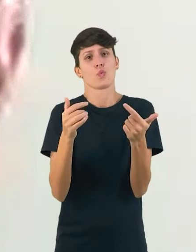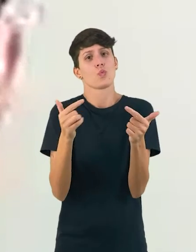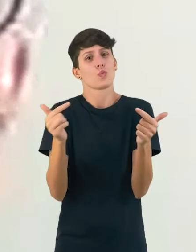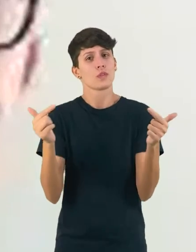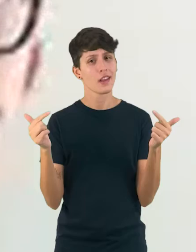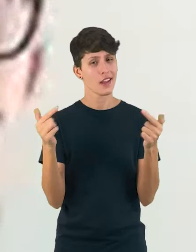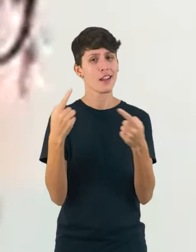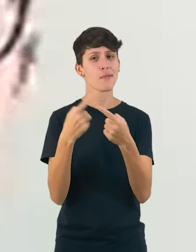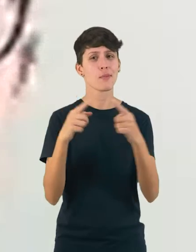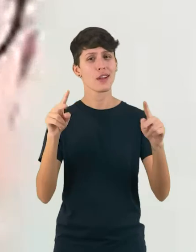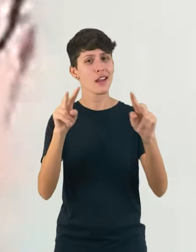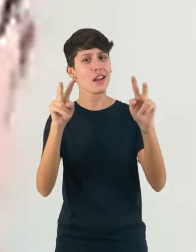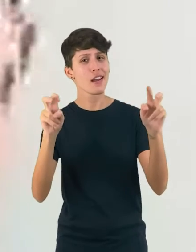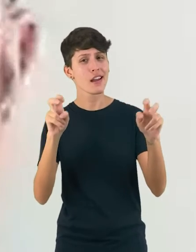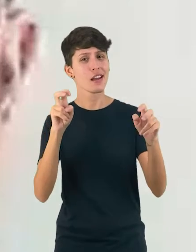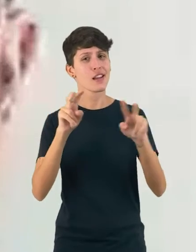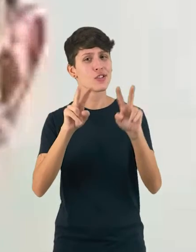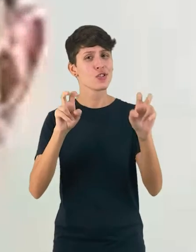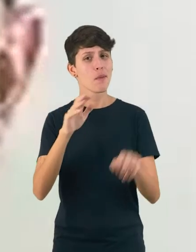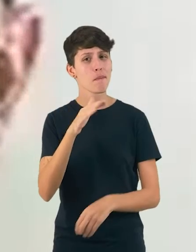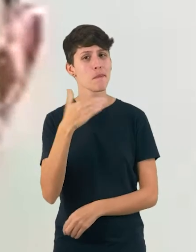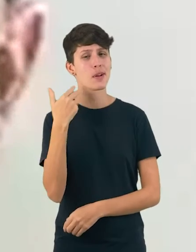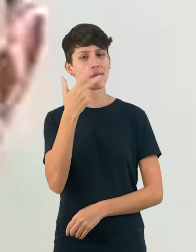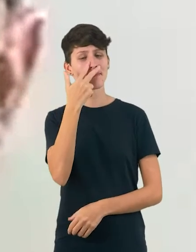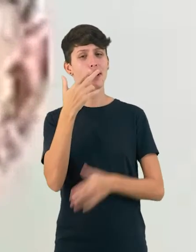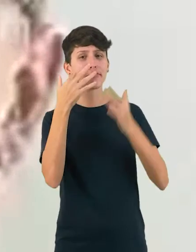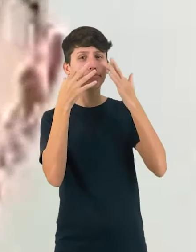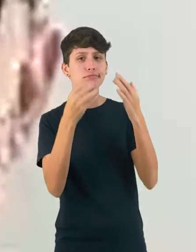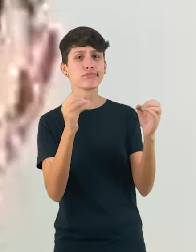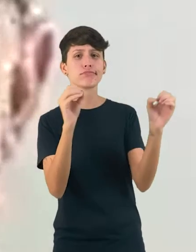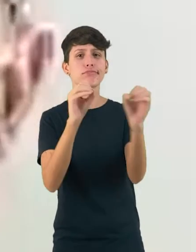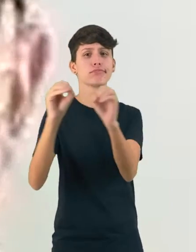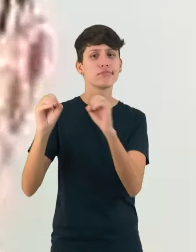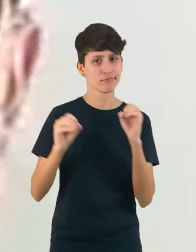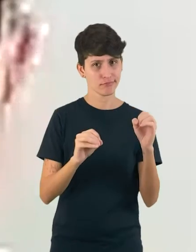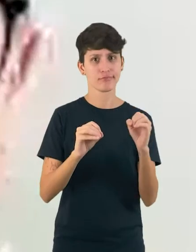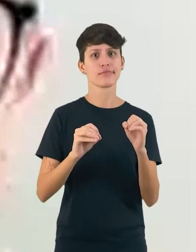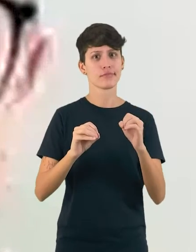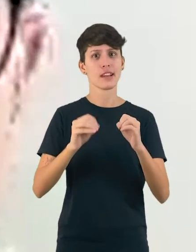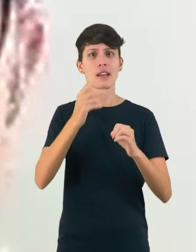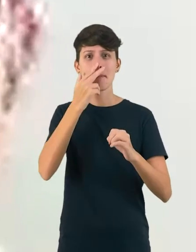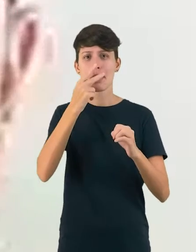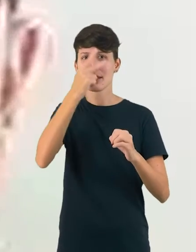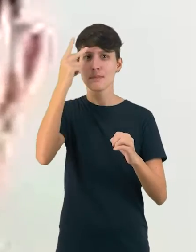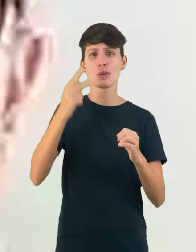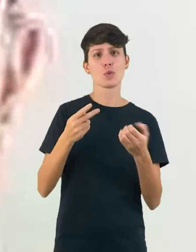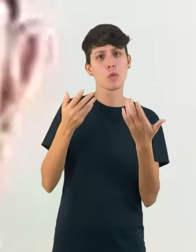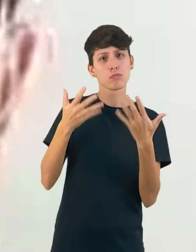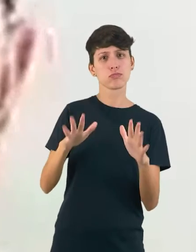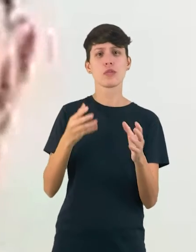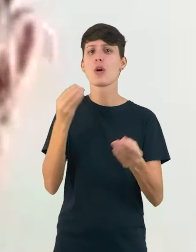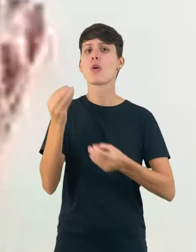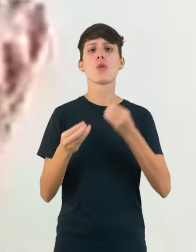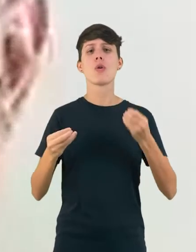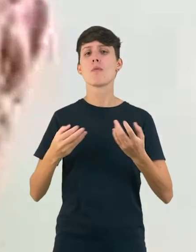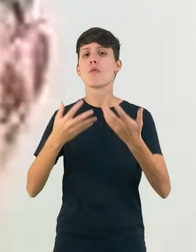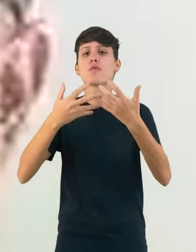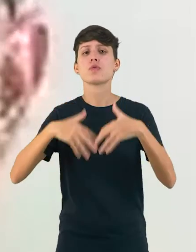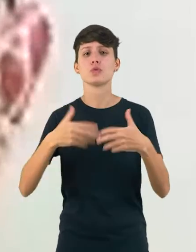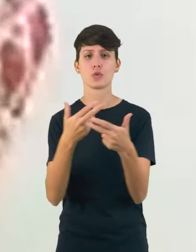situação, também está sendo negligenciado, porque também o assunto da morte está sendo negligenciado. A gente está vivendo, inclusive,